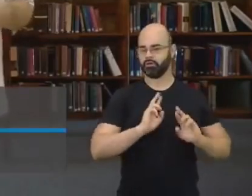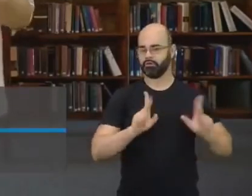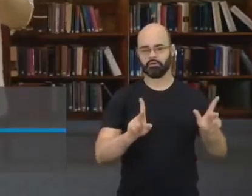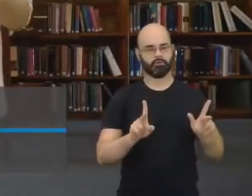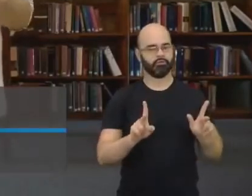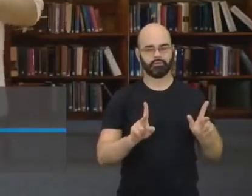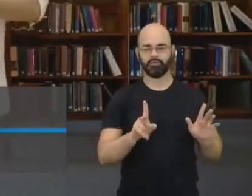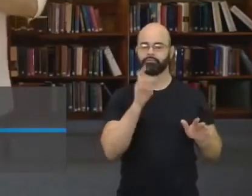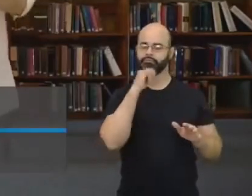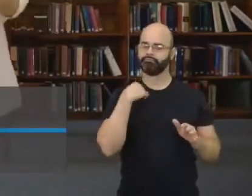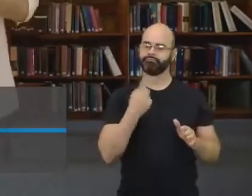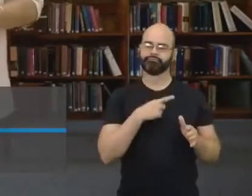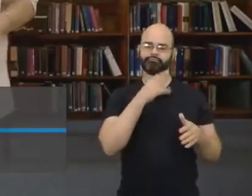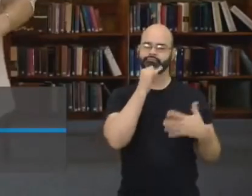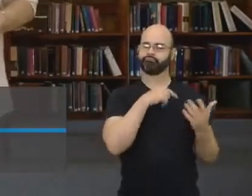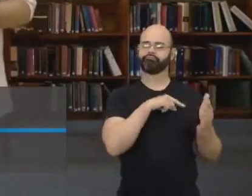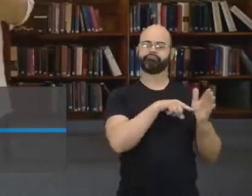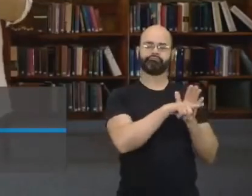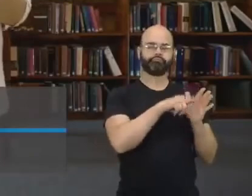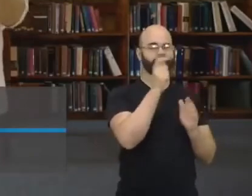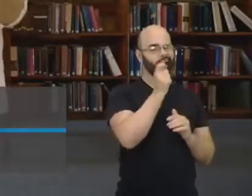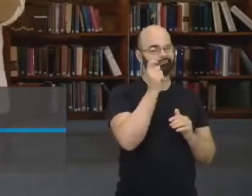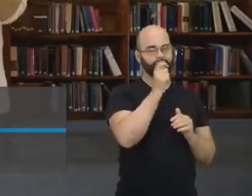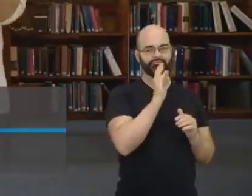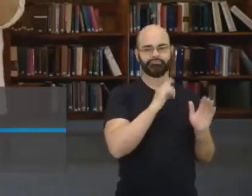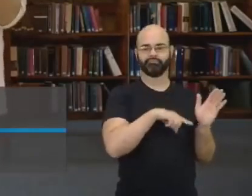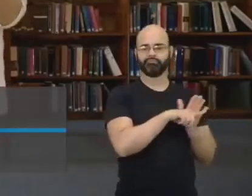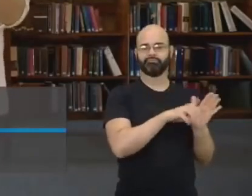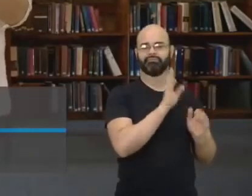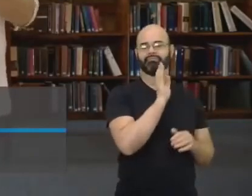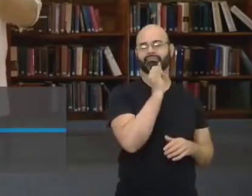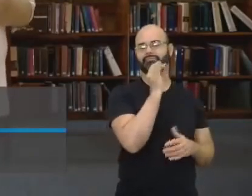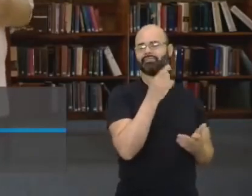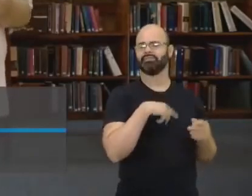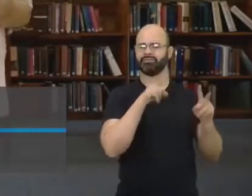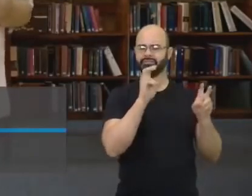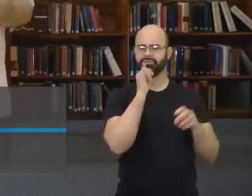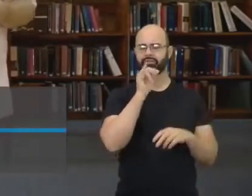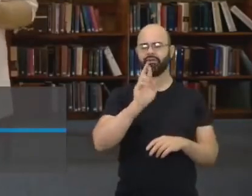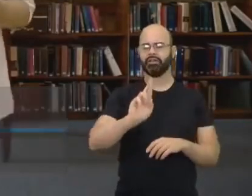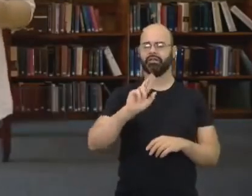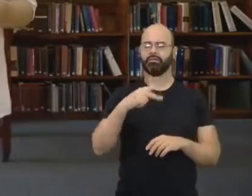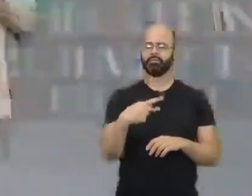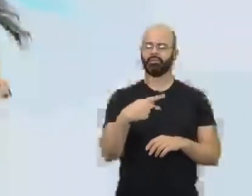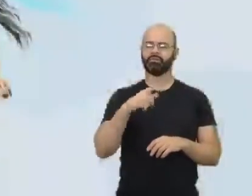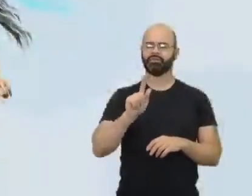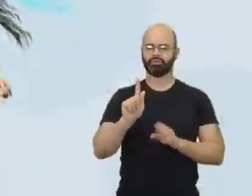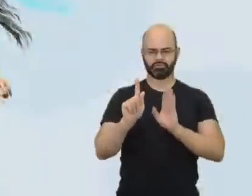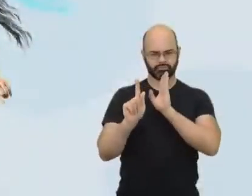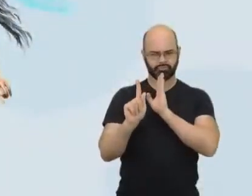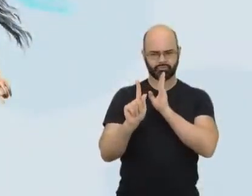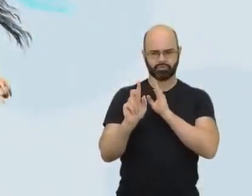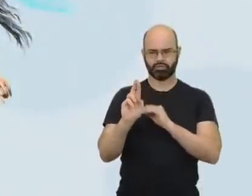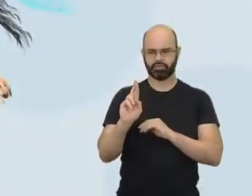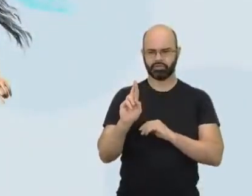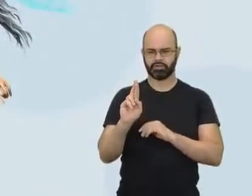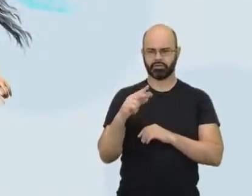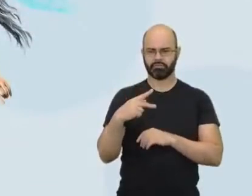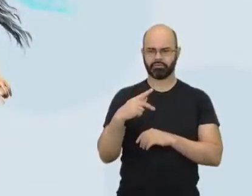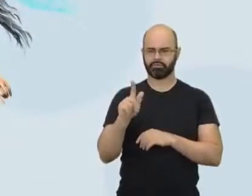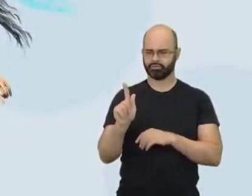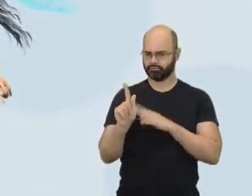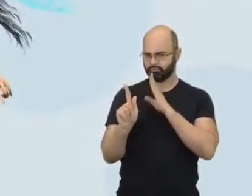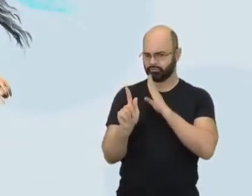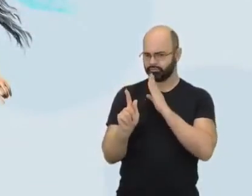a gente coloca lá um nome, né, por exemplo. Você já ouviu falar sobre RPG, que é um dos nossos assuntos de hoje? E aí, o que